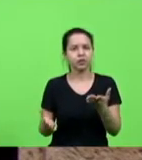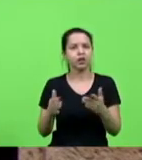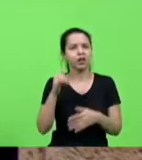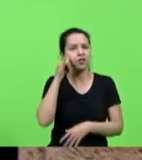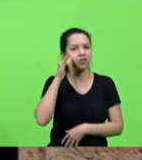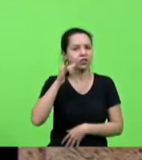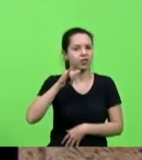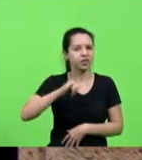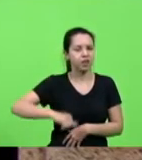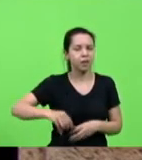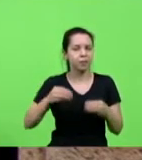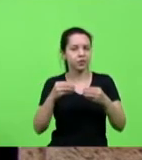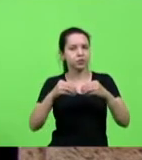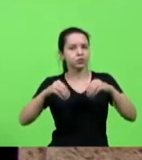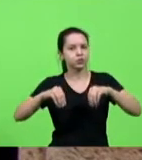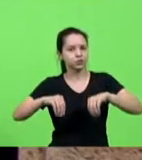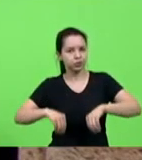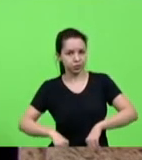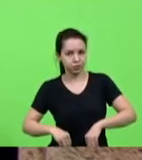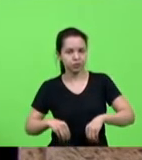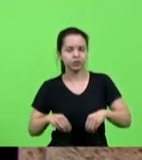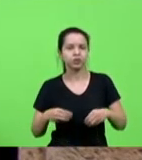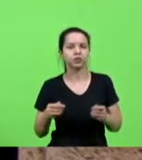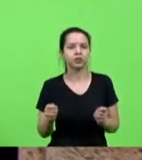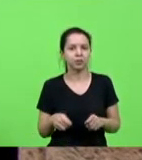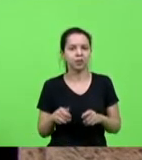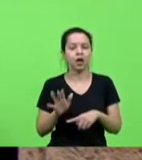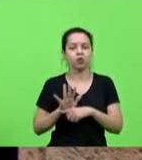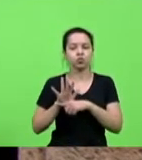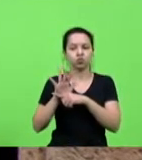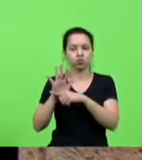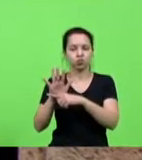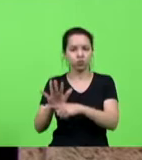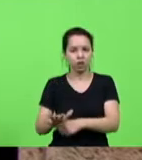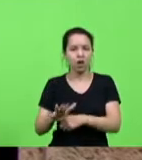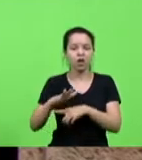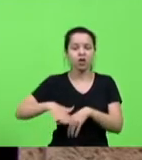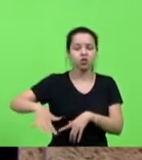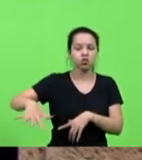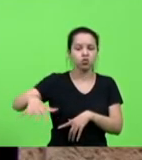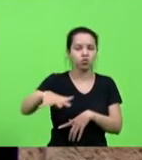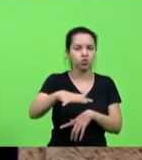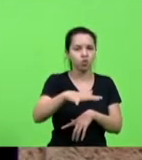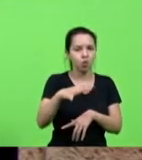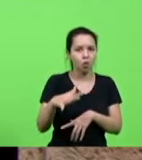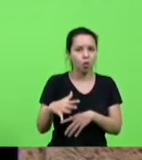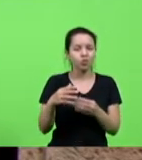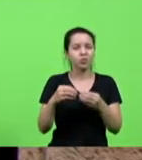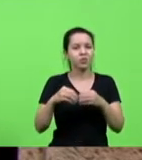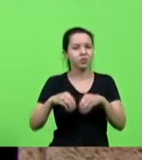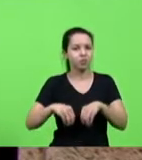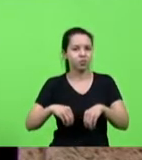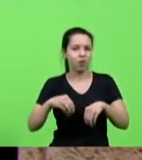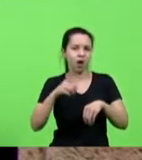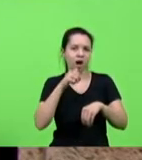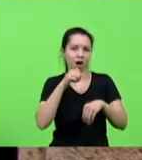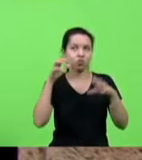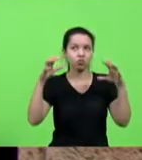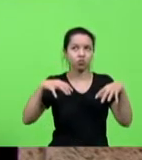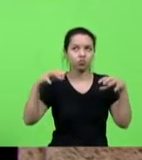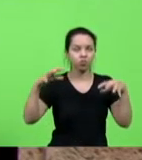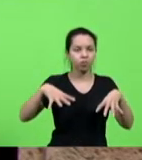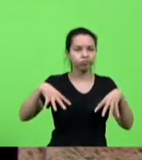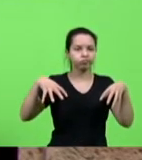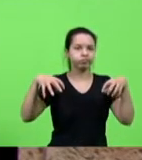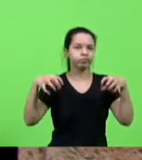seus impactos e ajudar principalmente as regiões mais afetadas pelas estiagens. Então, meu apoio